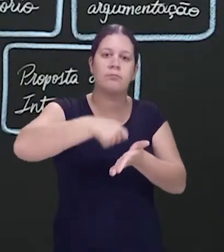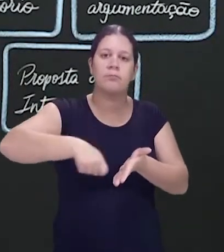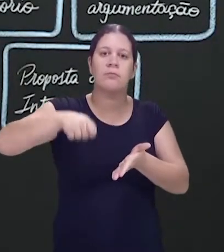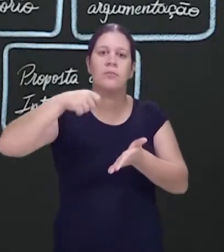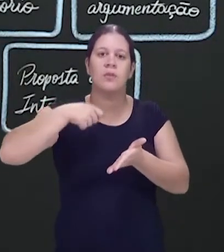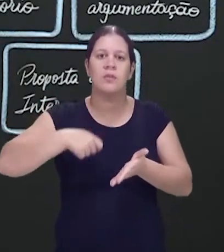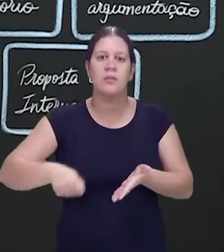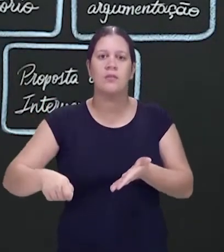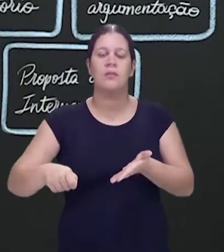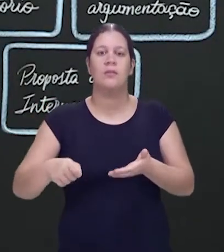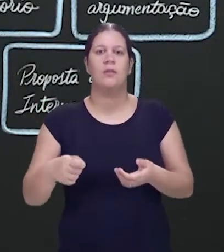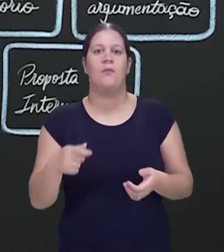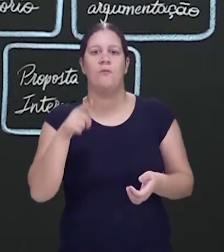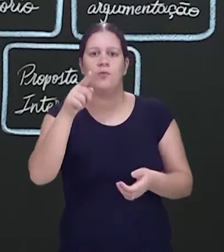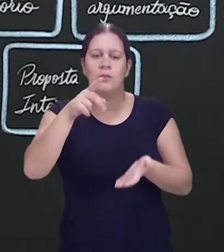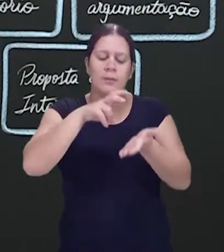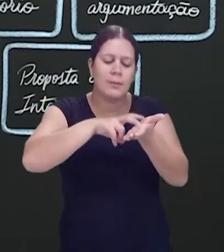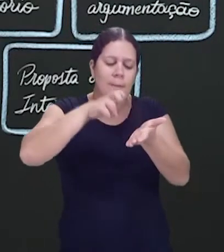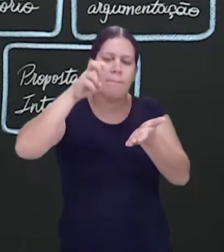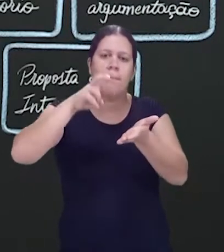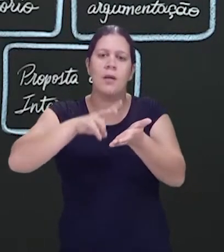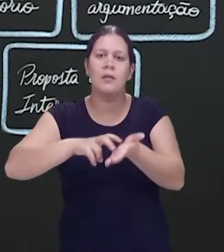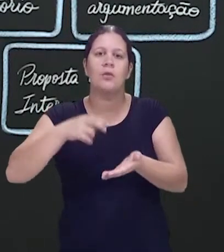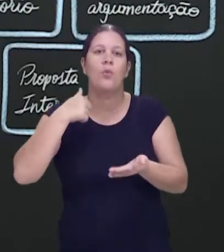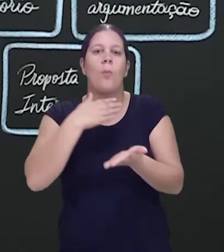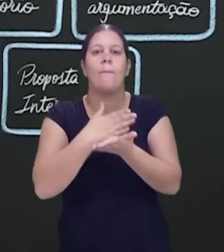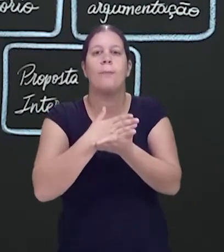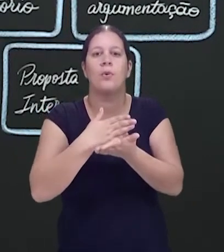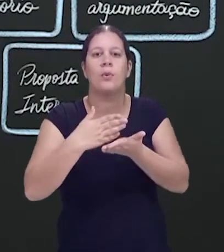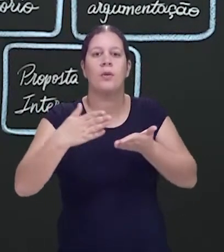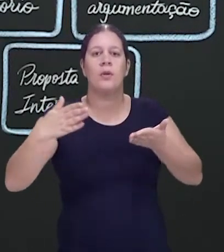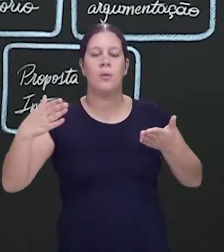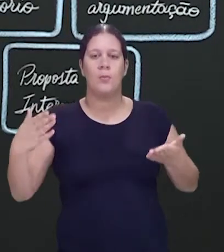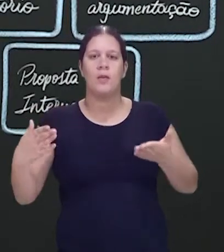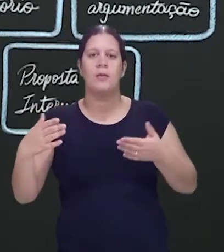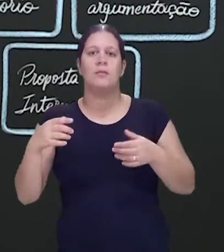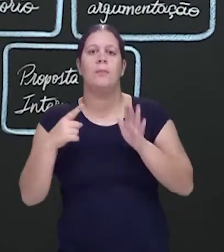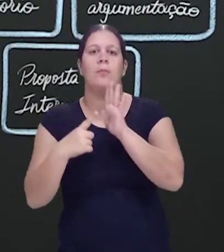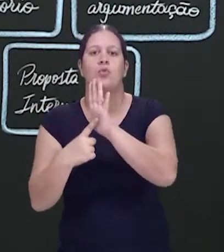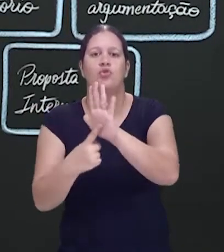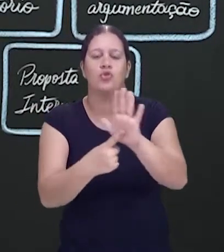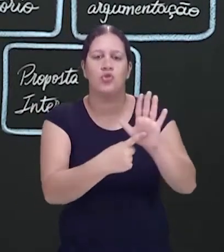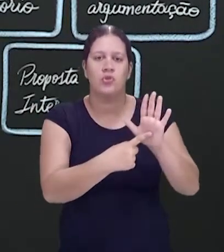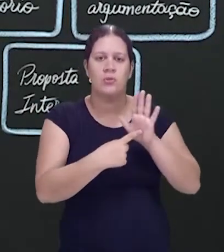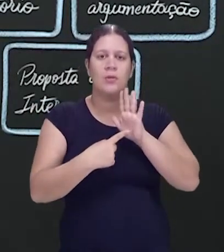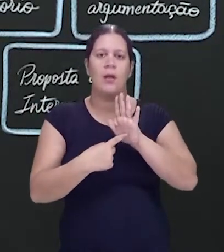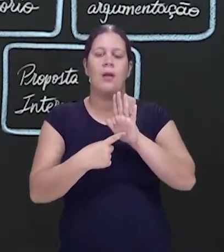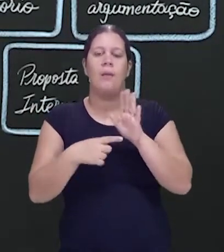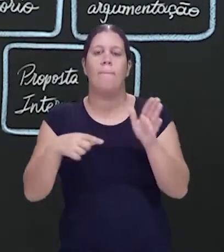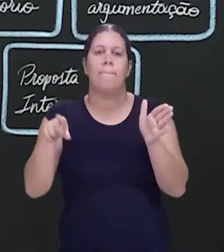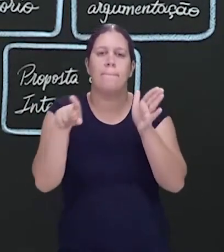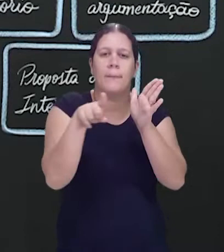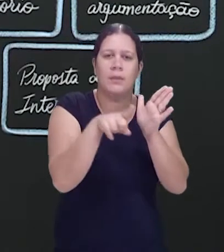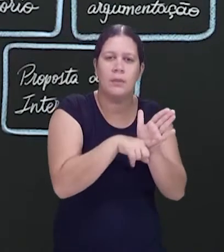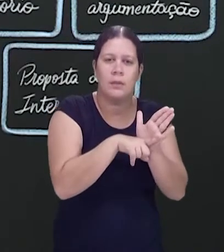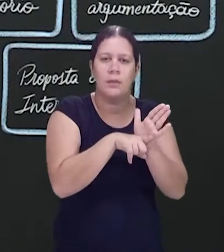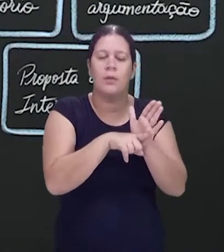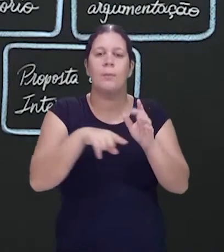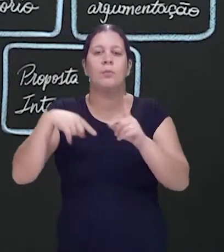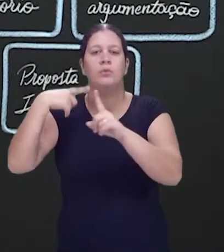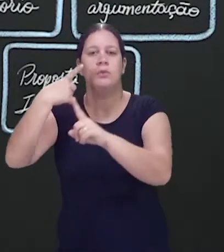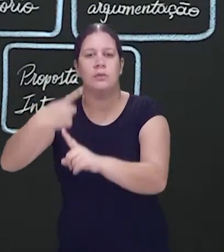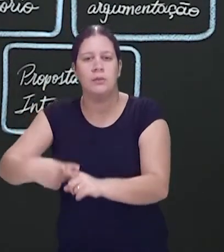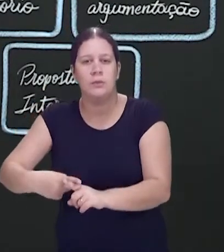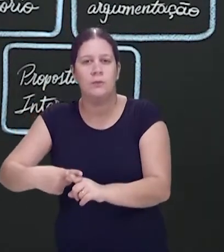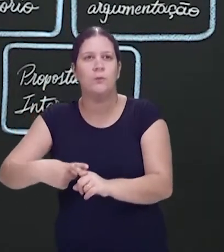problema do senso comum, ou seja, você tira a temática do senso comum e você começa a mostrar aspectos negativos, positivos, aspectos